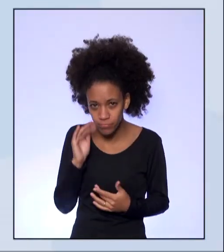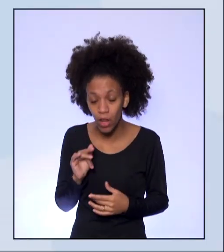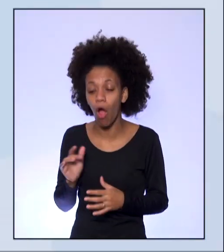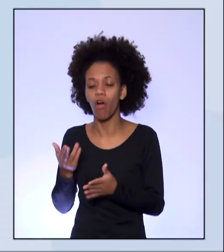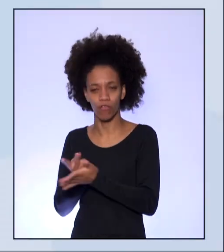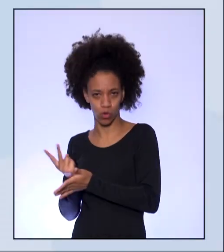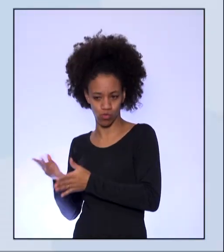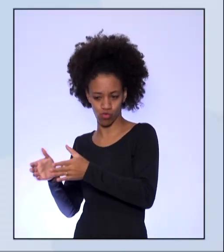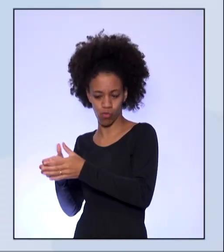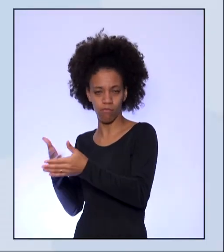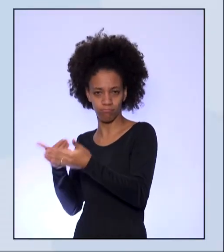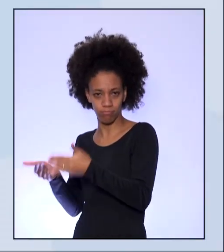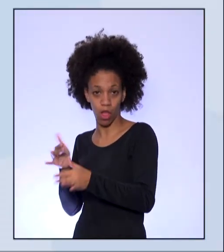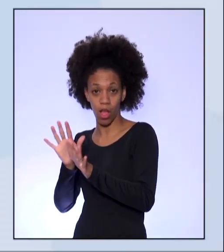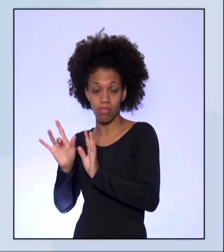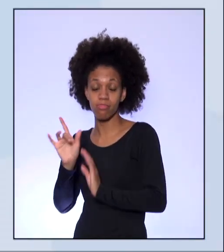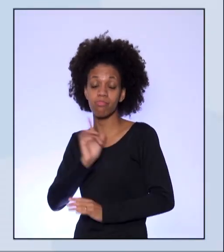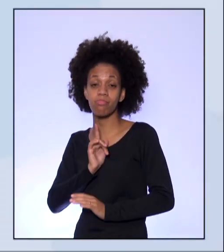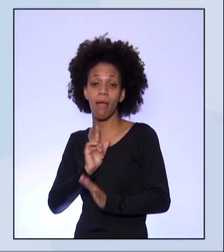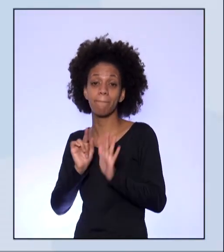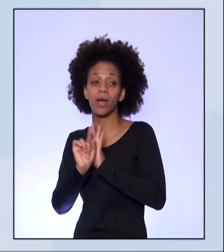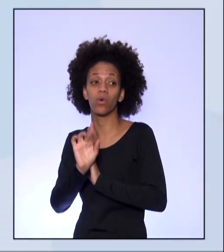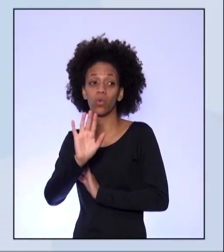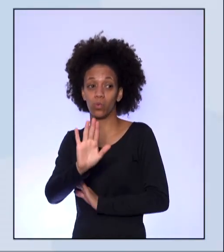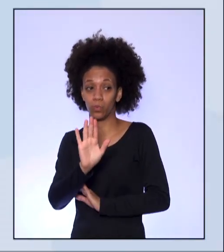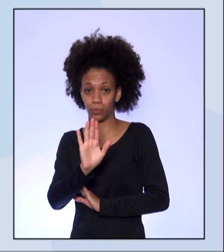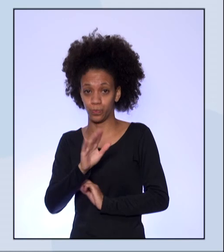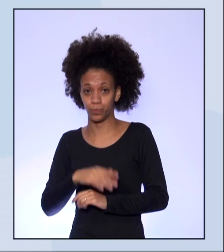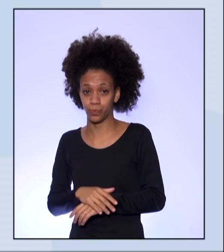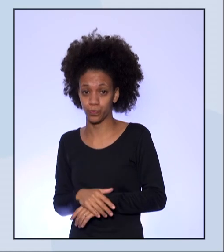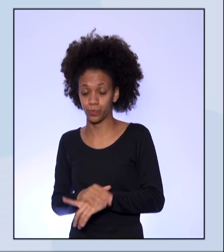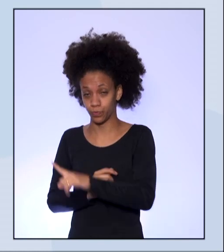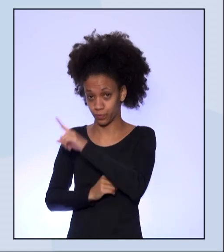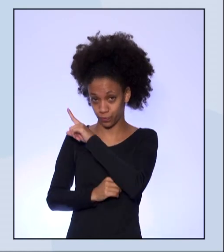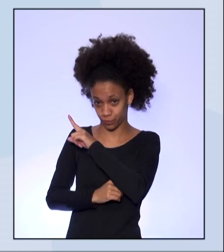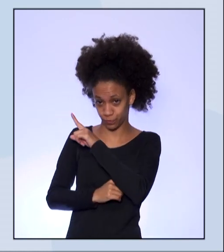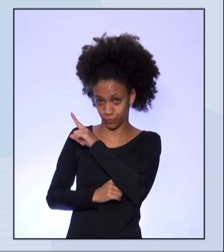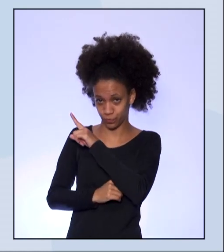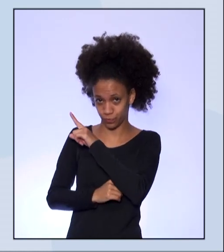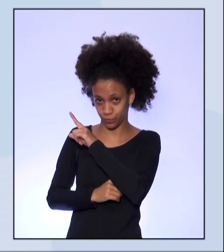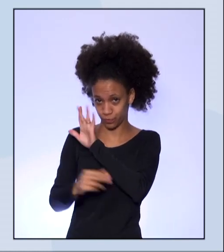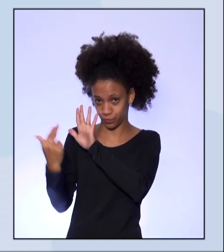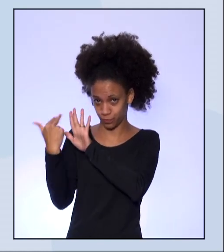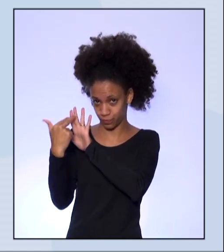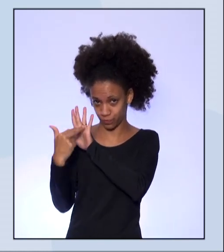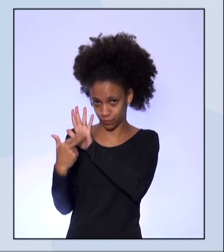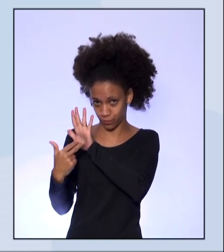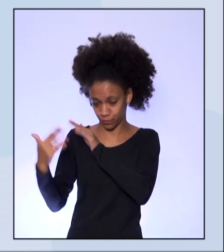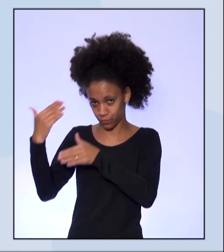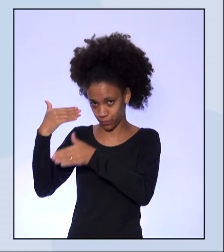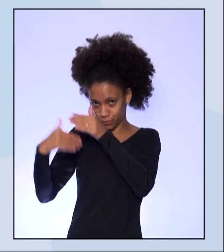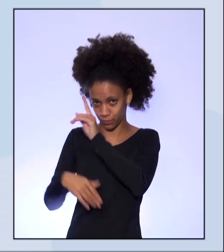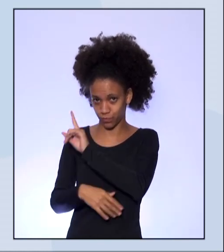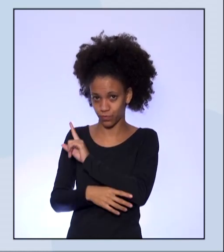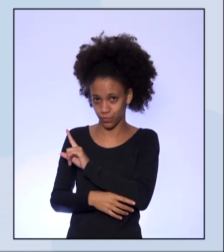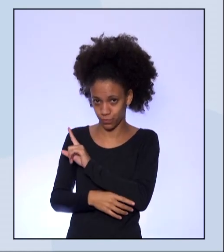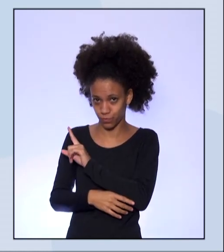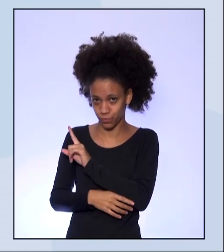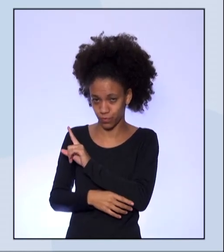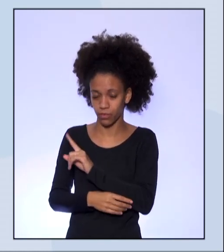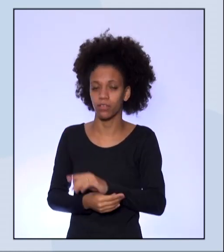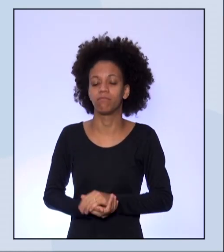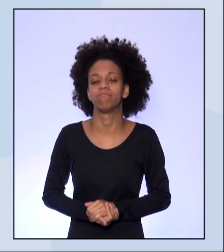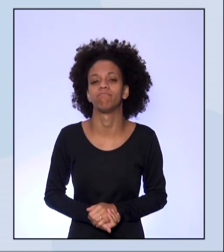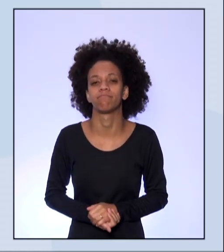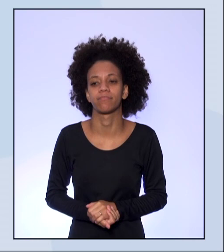chat. Temos mais perguntas. Se os elementos da linguagem verbal fossem retirados da charge, qual sentido ela